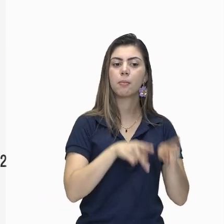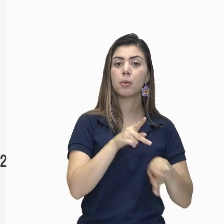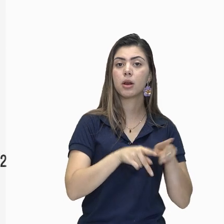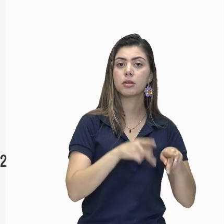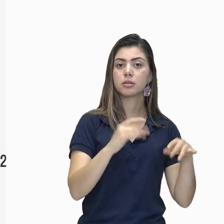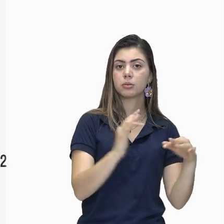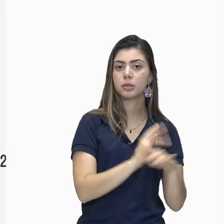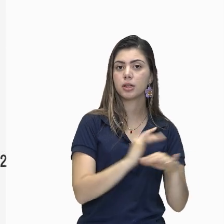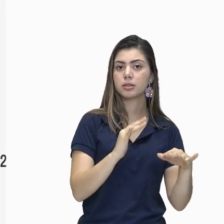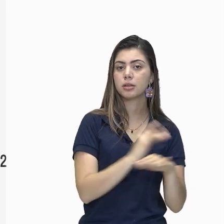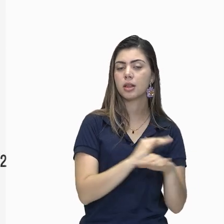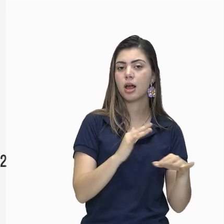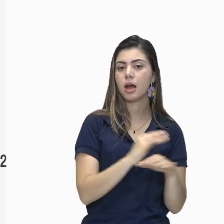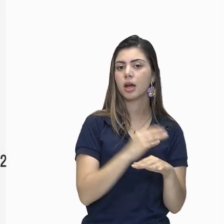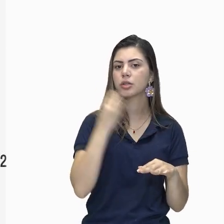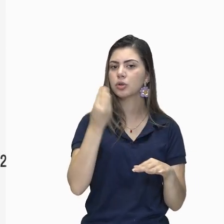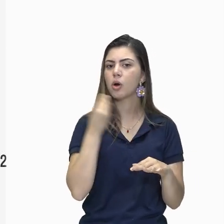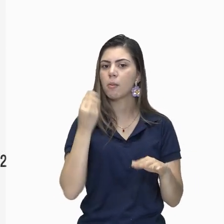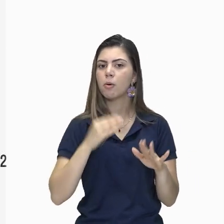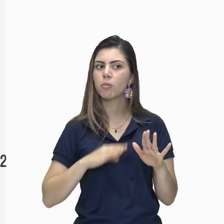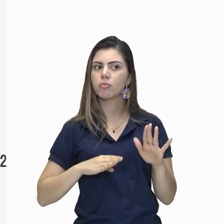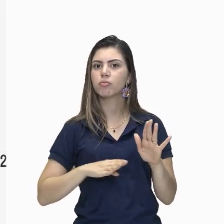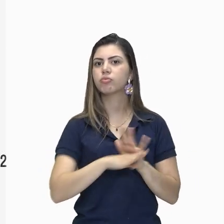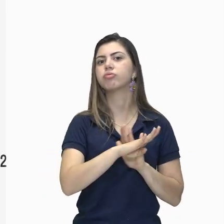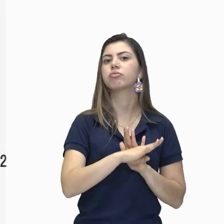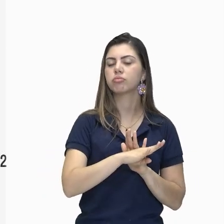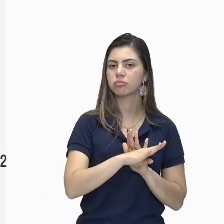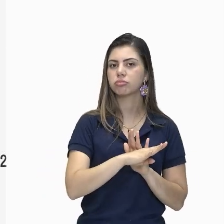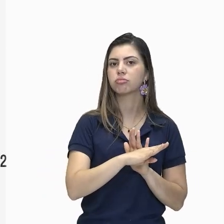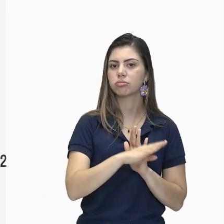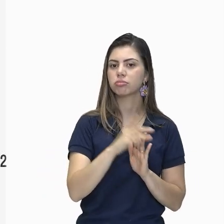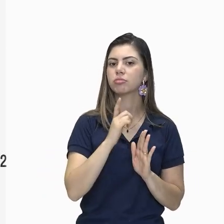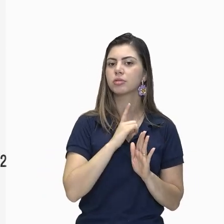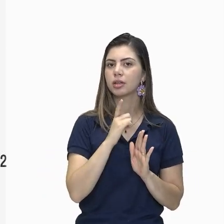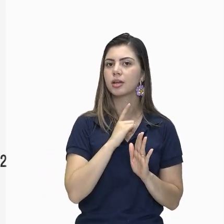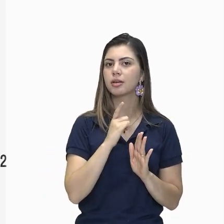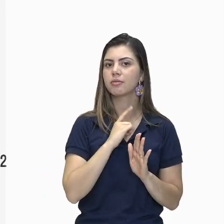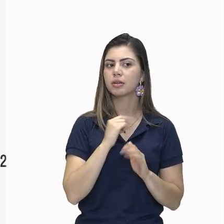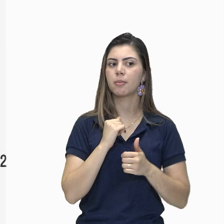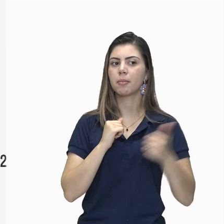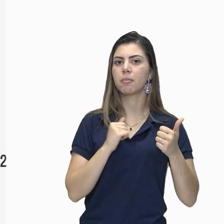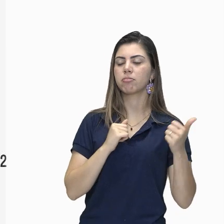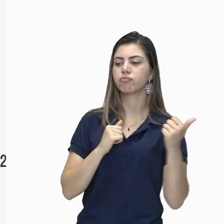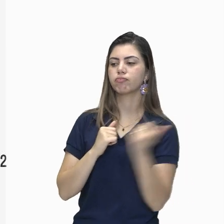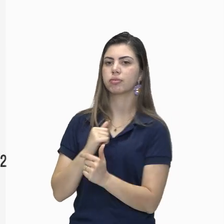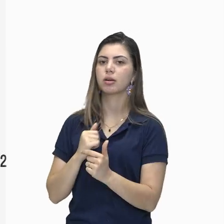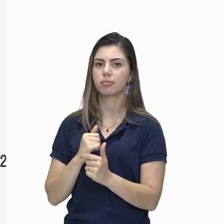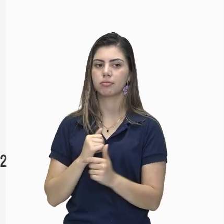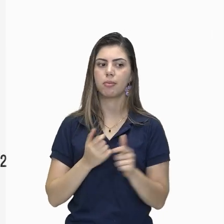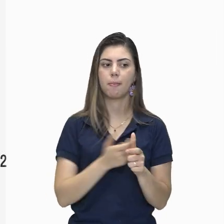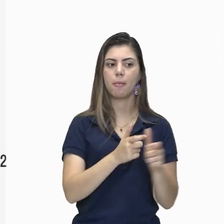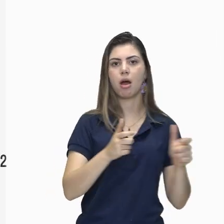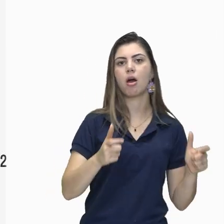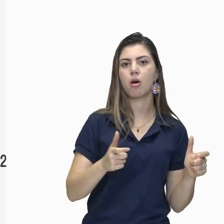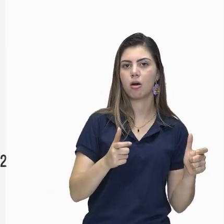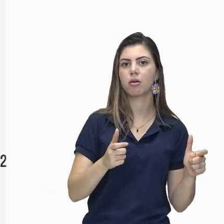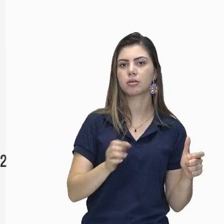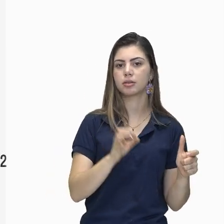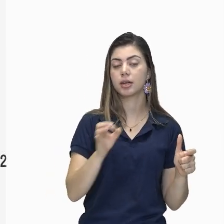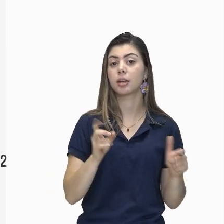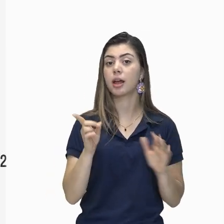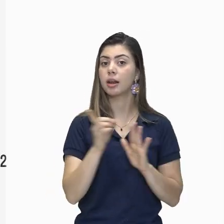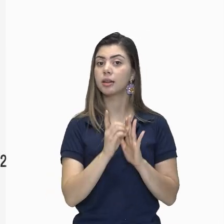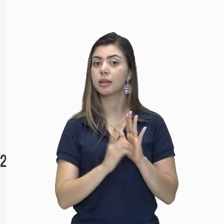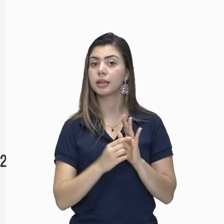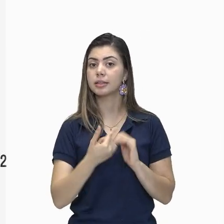nas cidades, ele já supera o número de pessoas que viviam nas áreas rurais lá na década de 70.